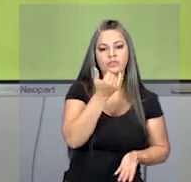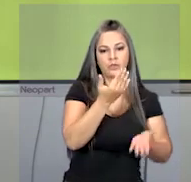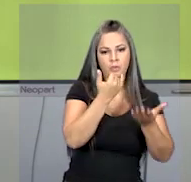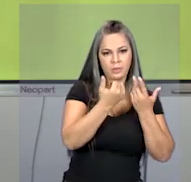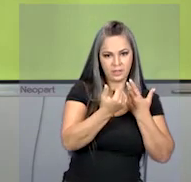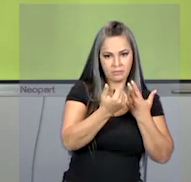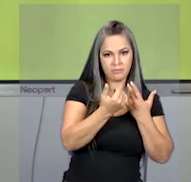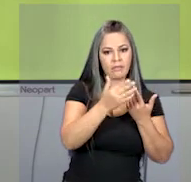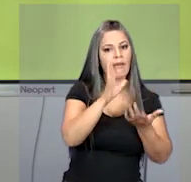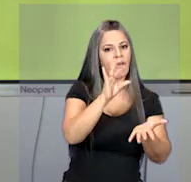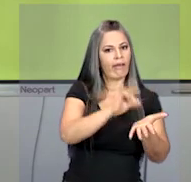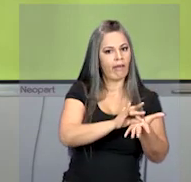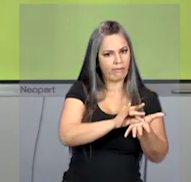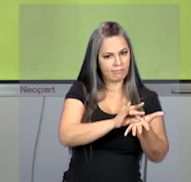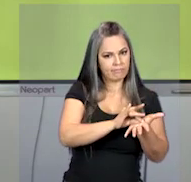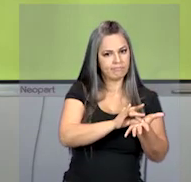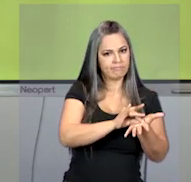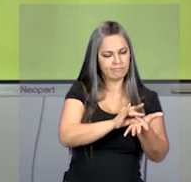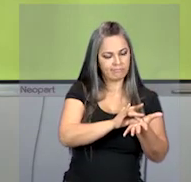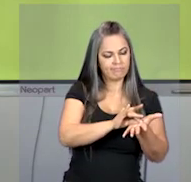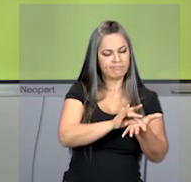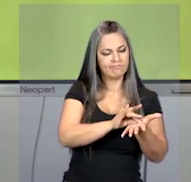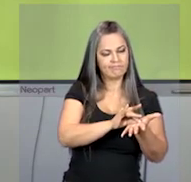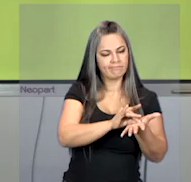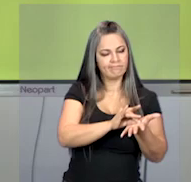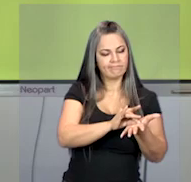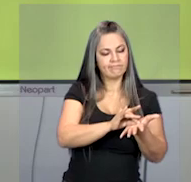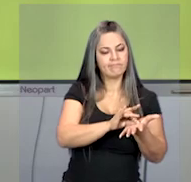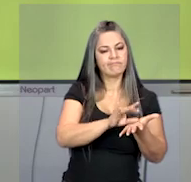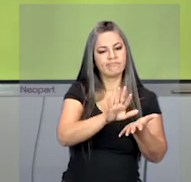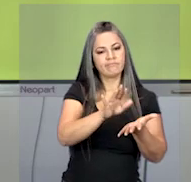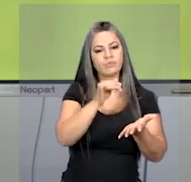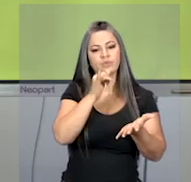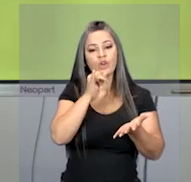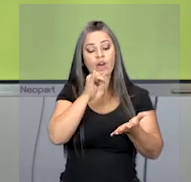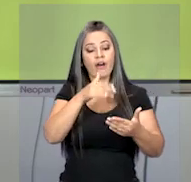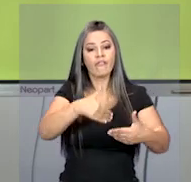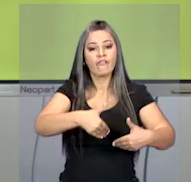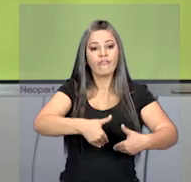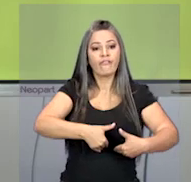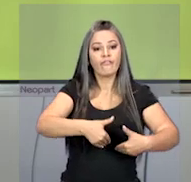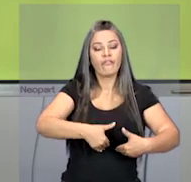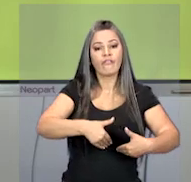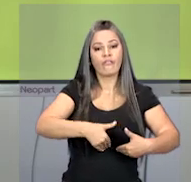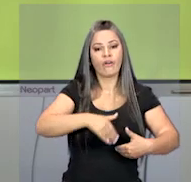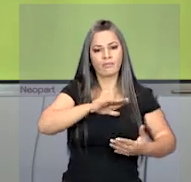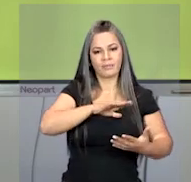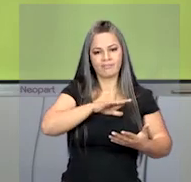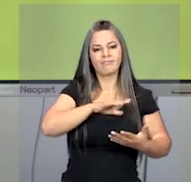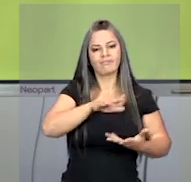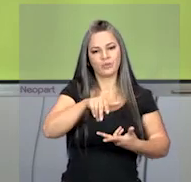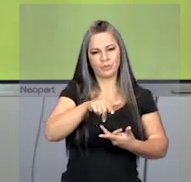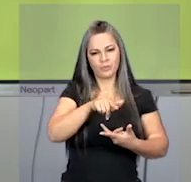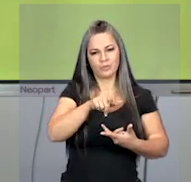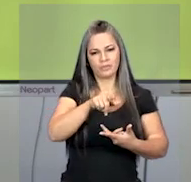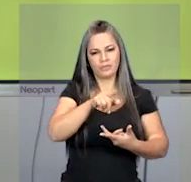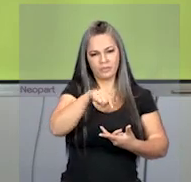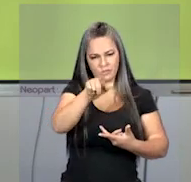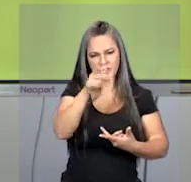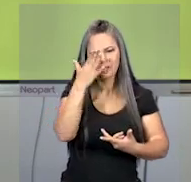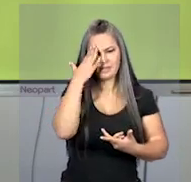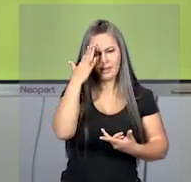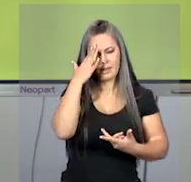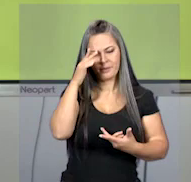Isso é algo real. Uma realidade. A fome no mundo. Ainda mais na pandemia. Todo mundo está vendo aí a situação em